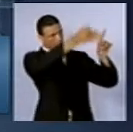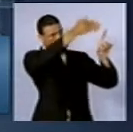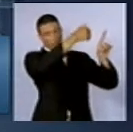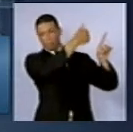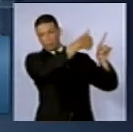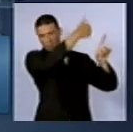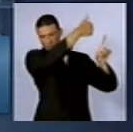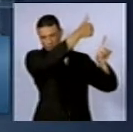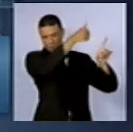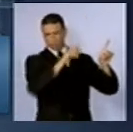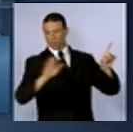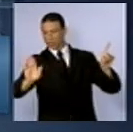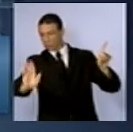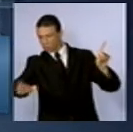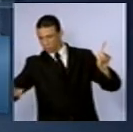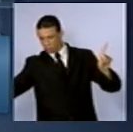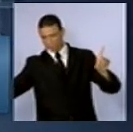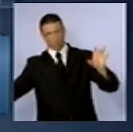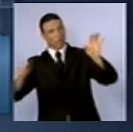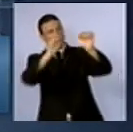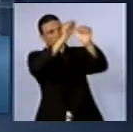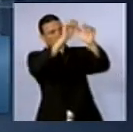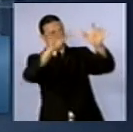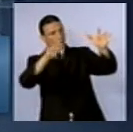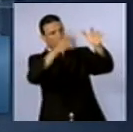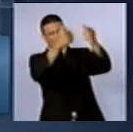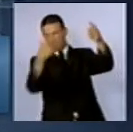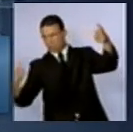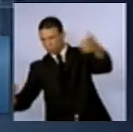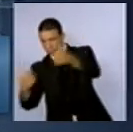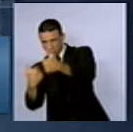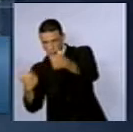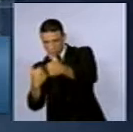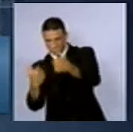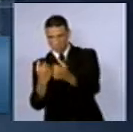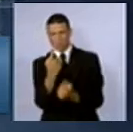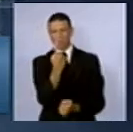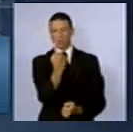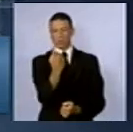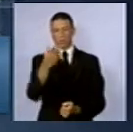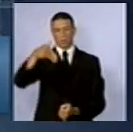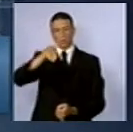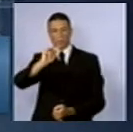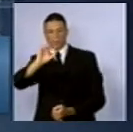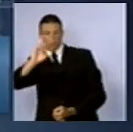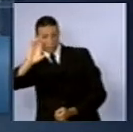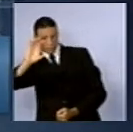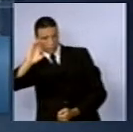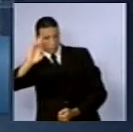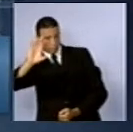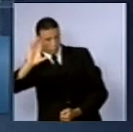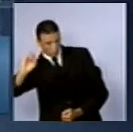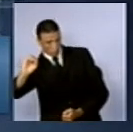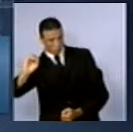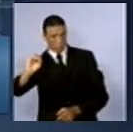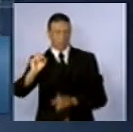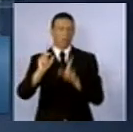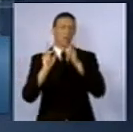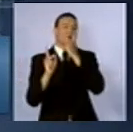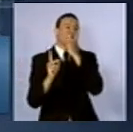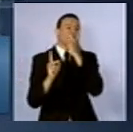expostas a menos que 0,1 microtesla Nós consideramos essas crianças como a população de referência Por que população de